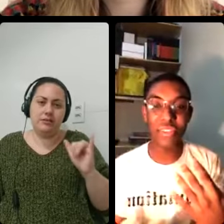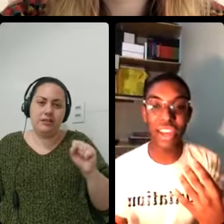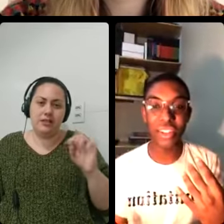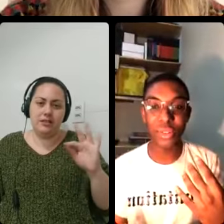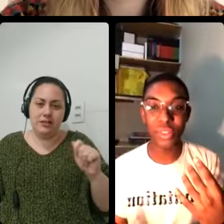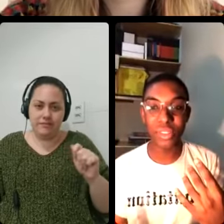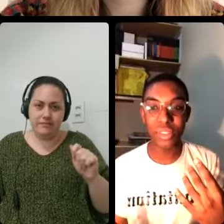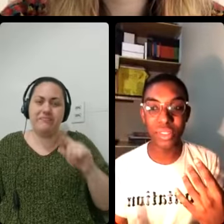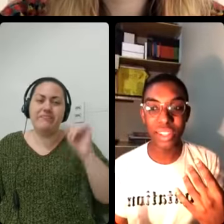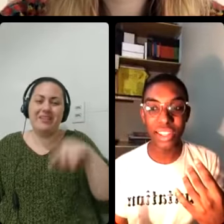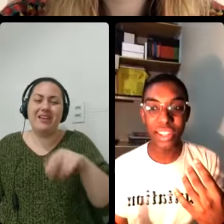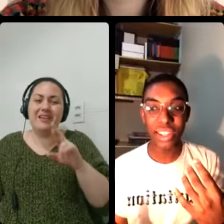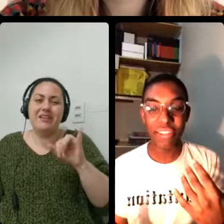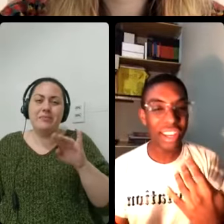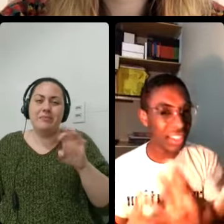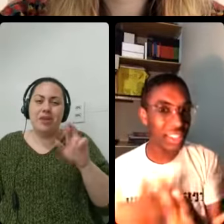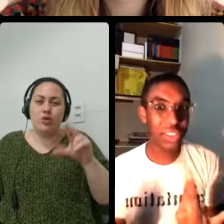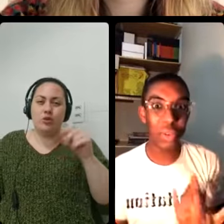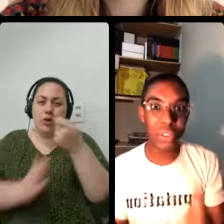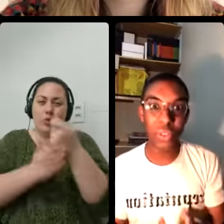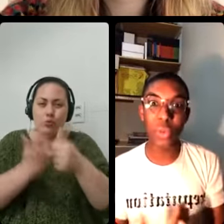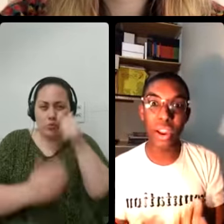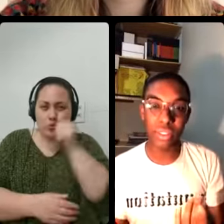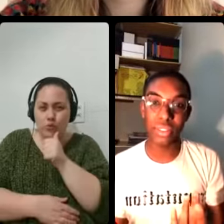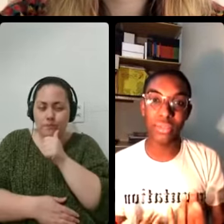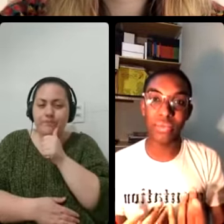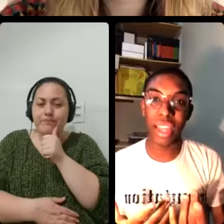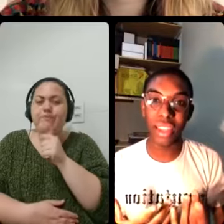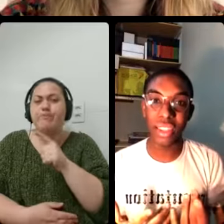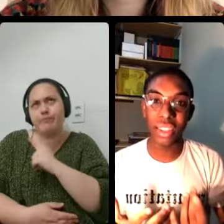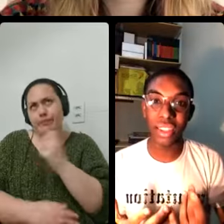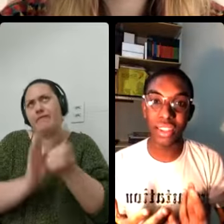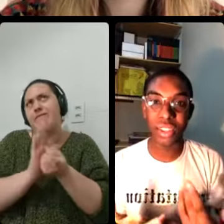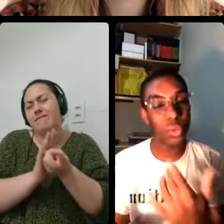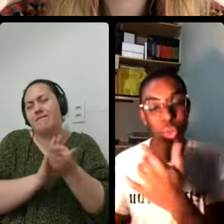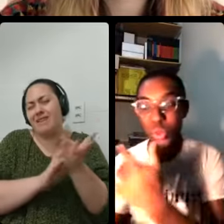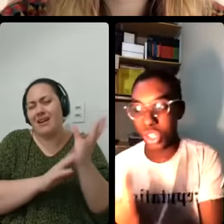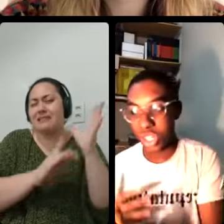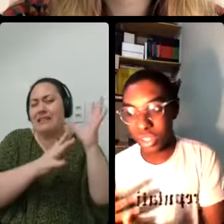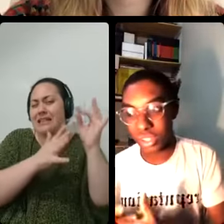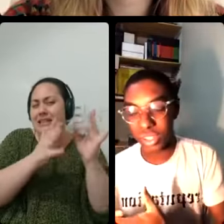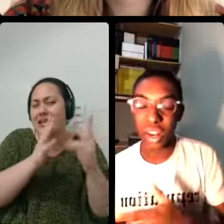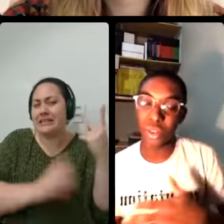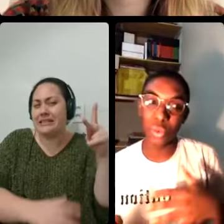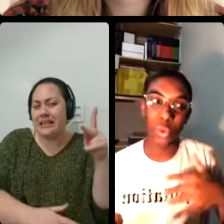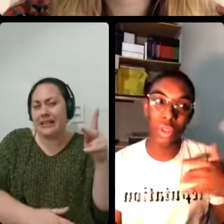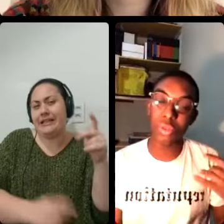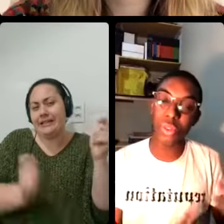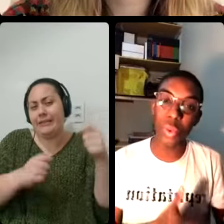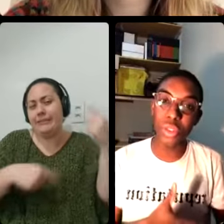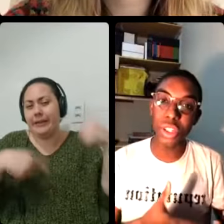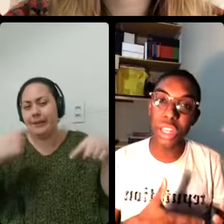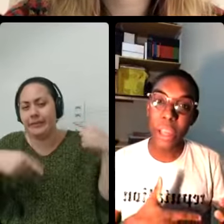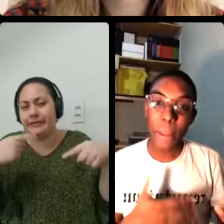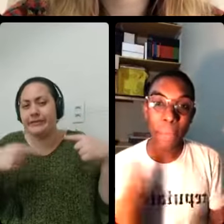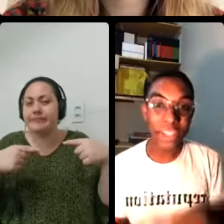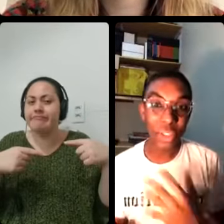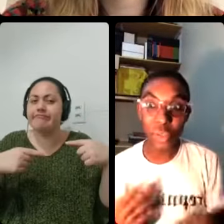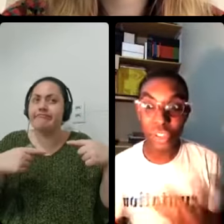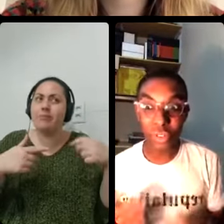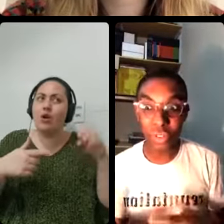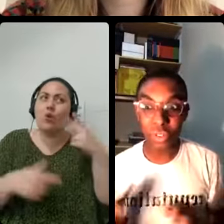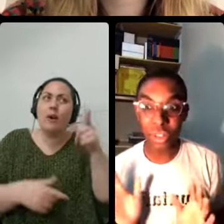gente tem várias questões com ela, né, que são discutidas e que ela não discute,